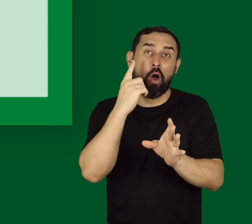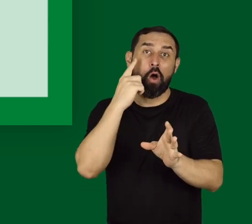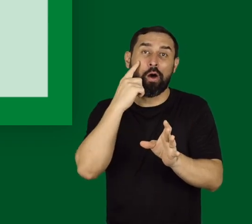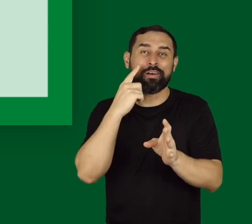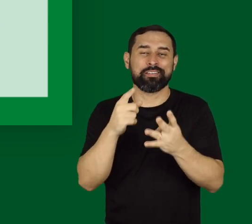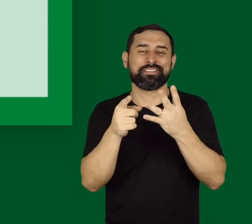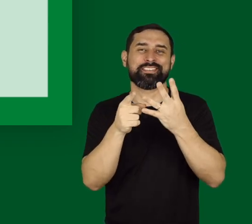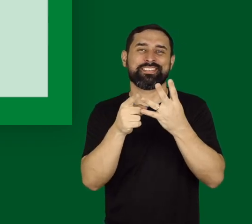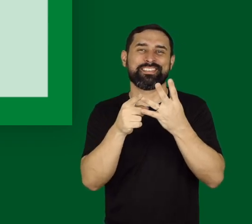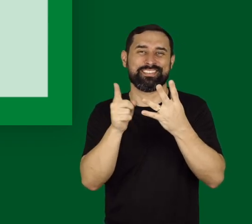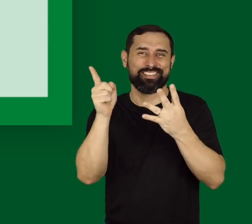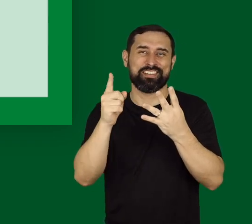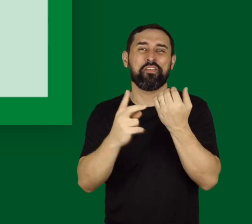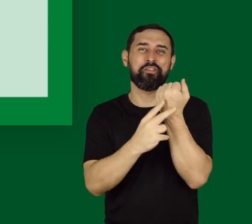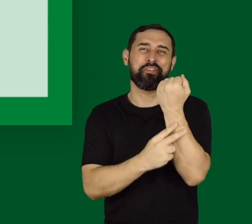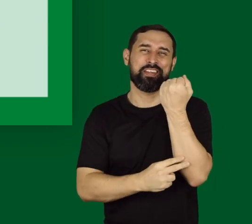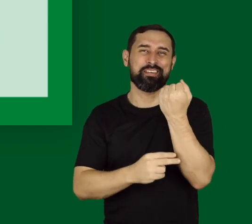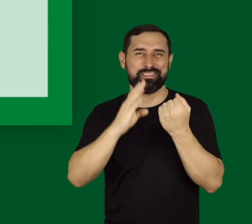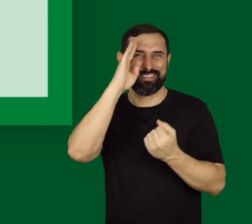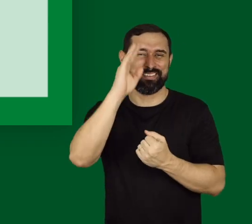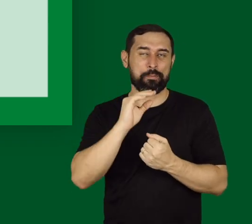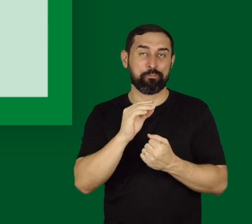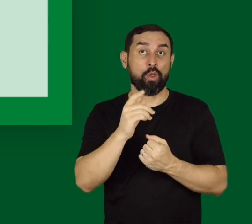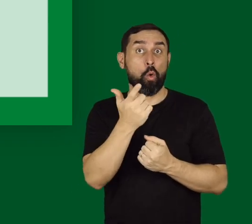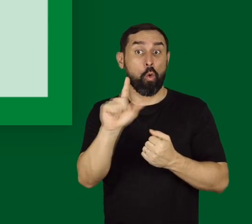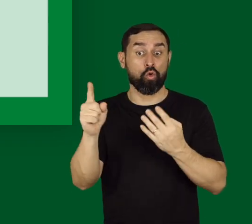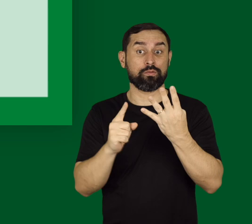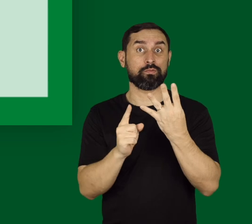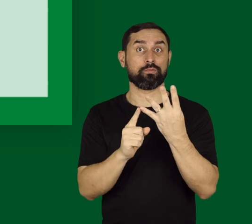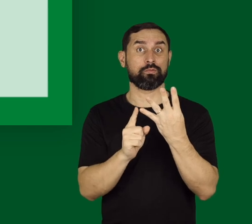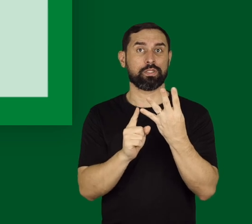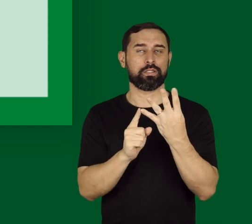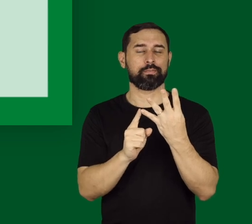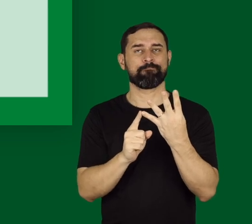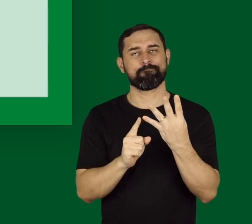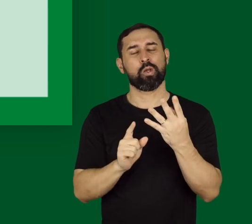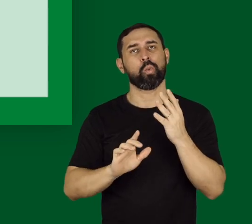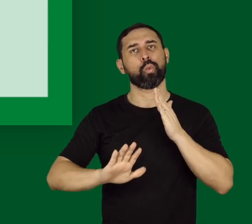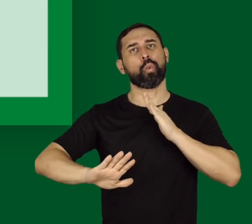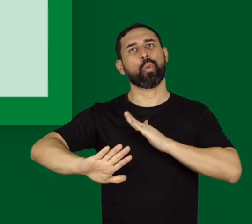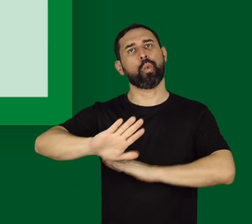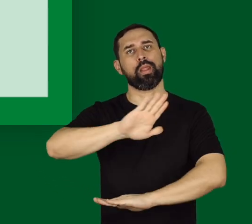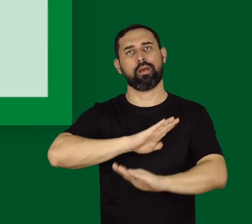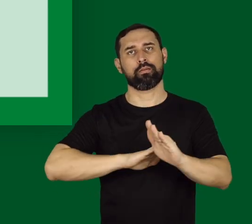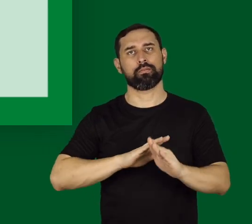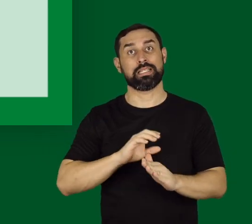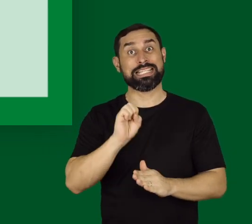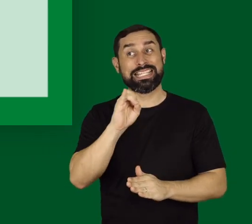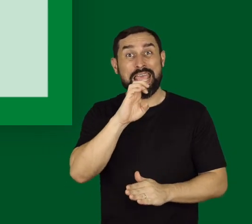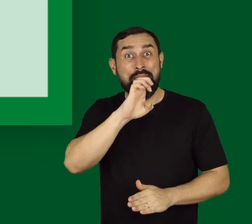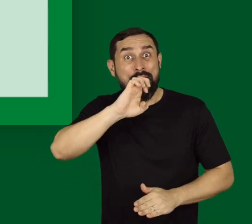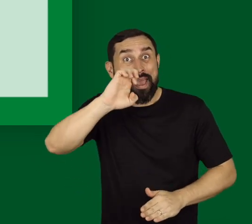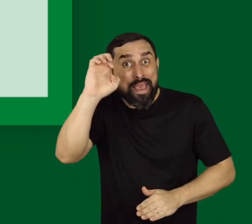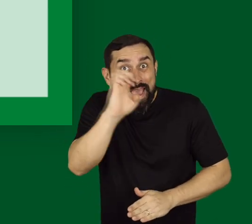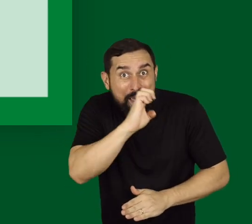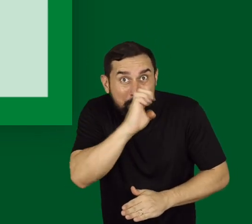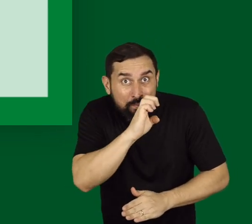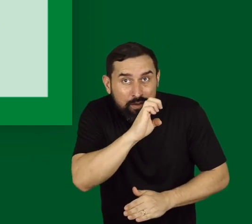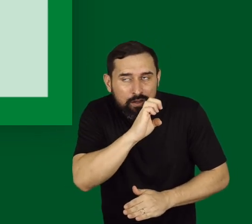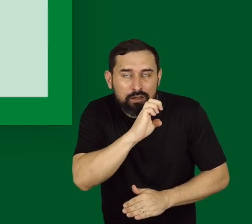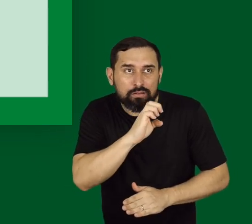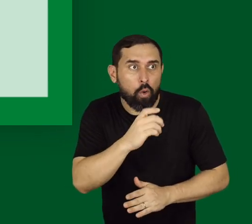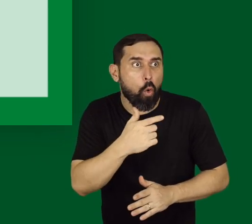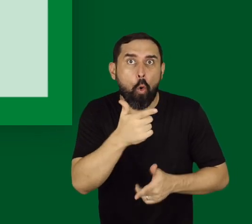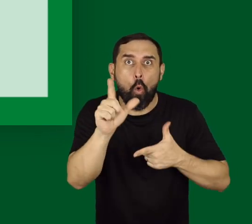pode tentar. Então, por isso que eu coloquei aqui veia central. E a endotraqueal, colocada aqui, gente, a gente usa em situações